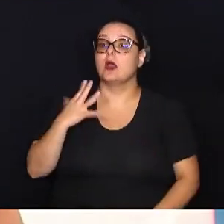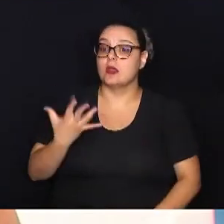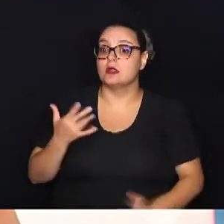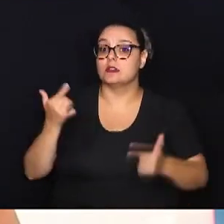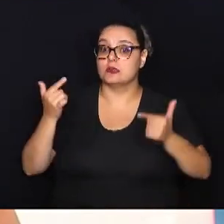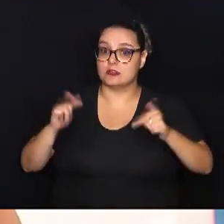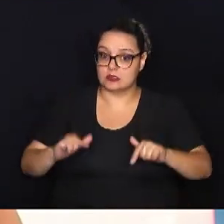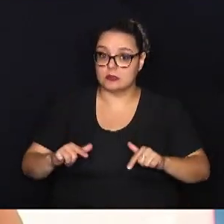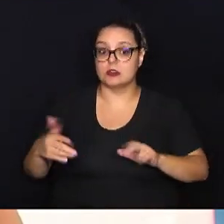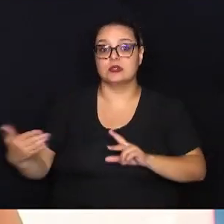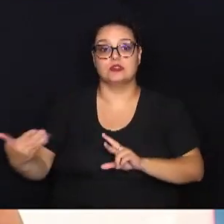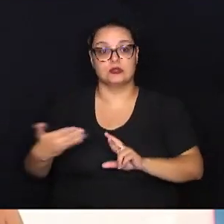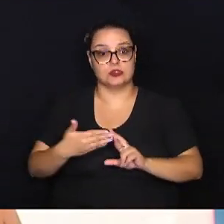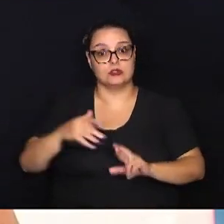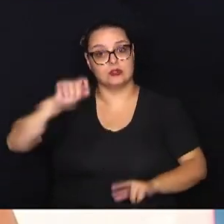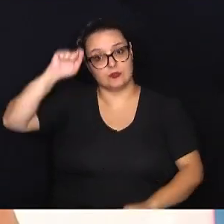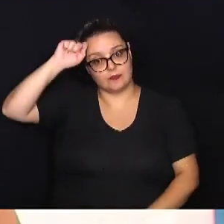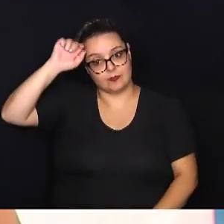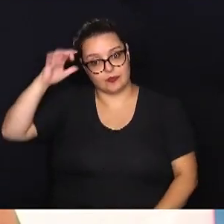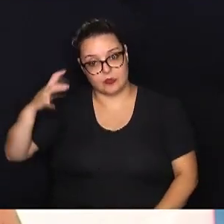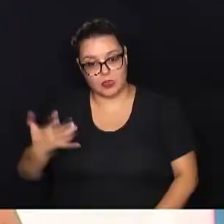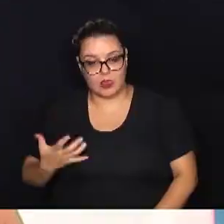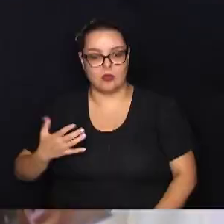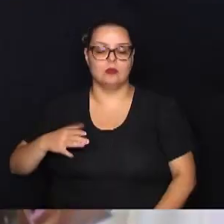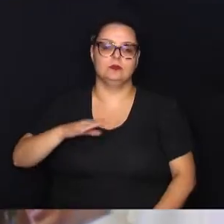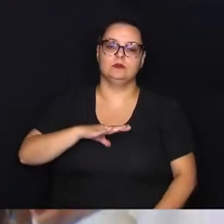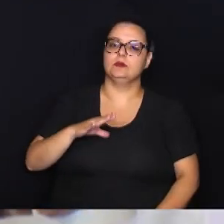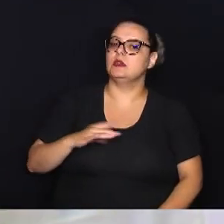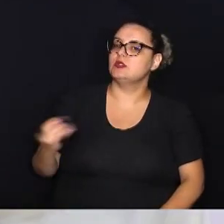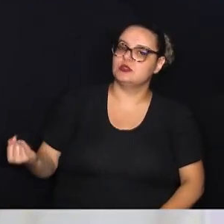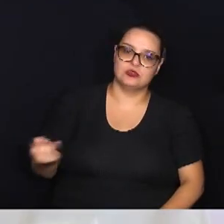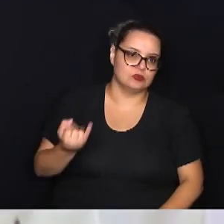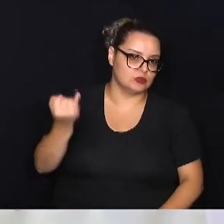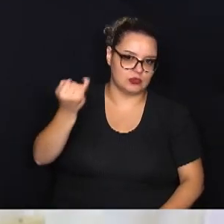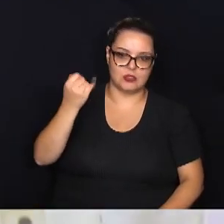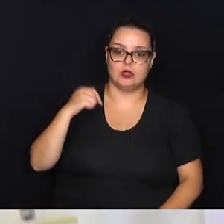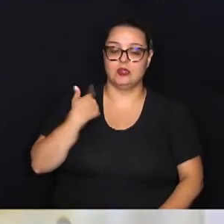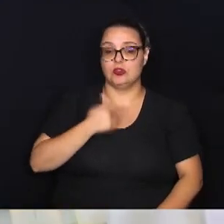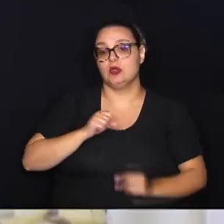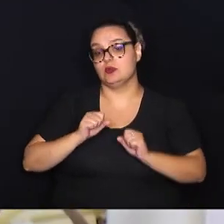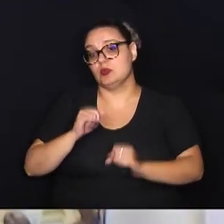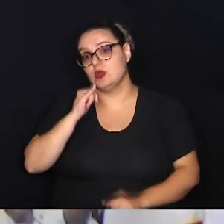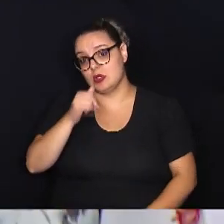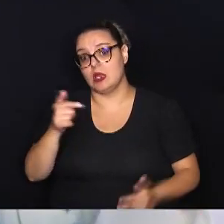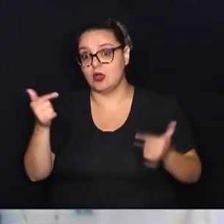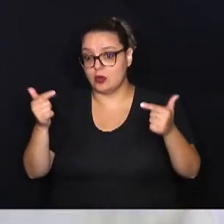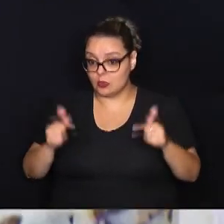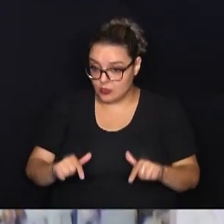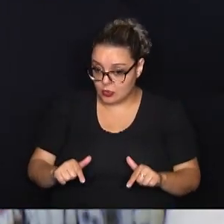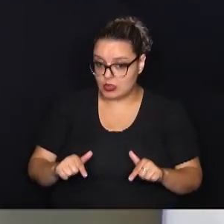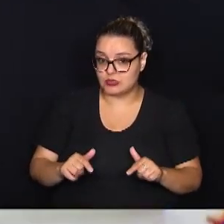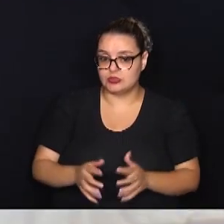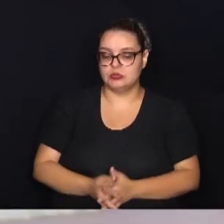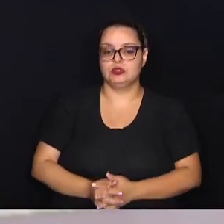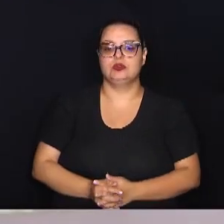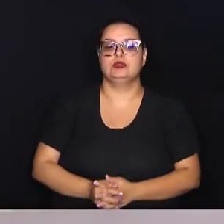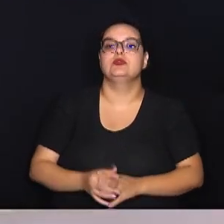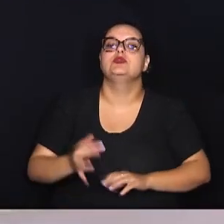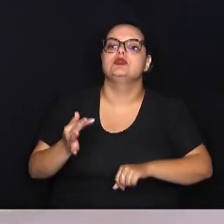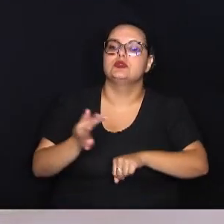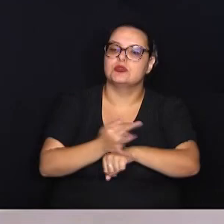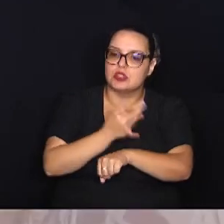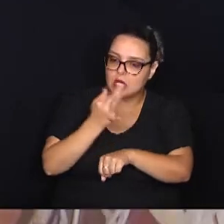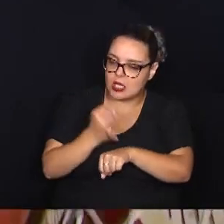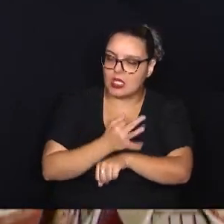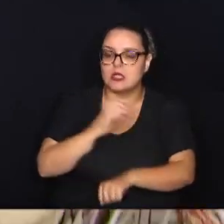de referência afro no município é de extrema importância. A gente pode dizer que aqui é um território de resistência negra,